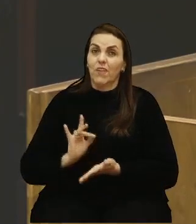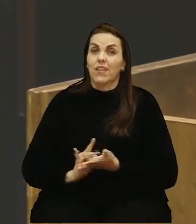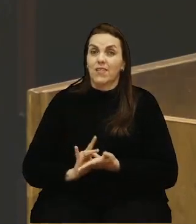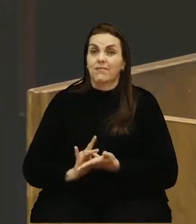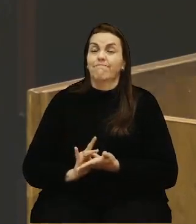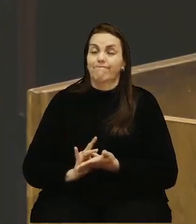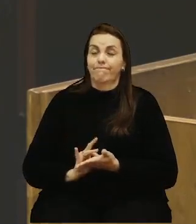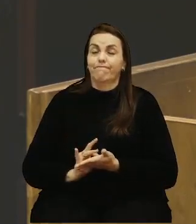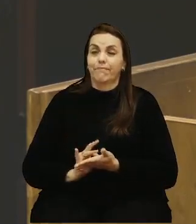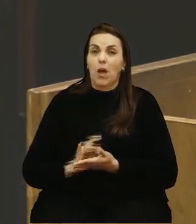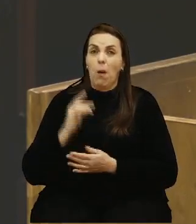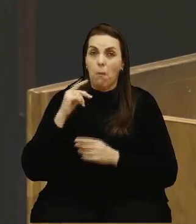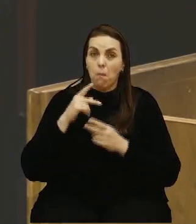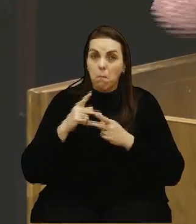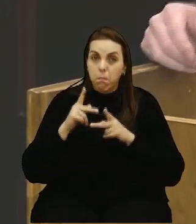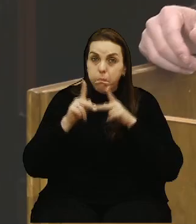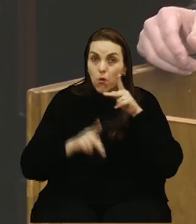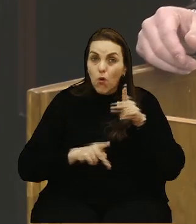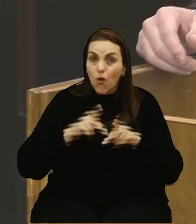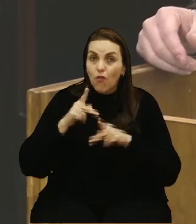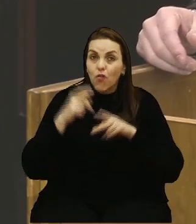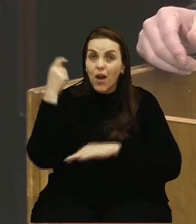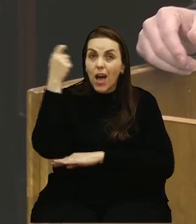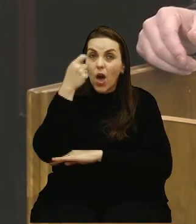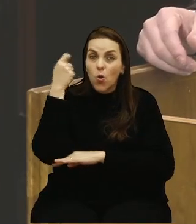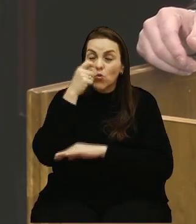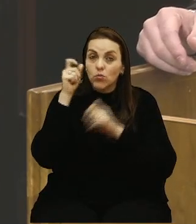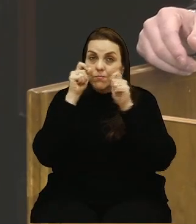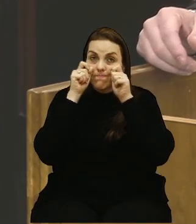que o povo gaúcho abra os olhos